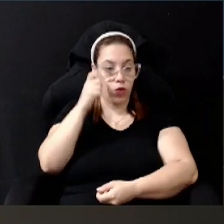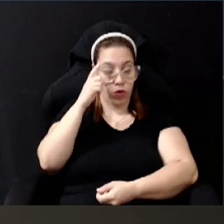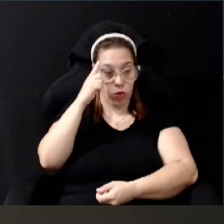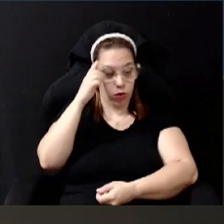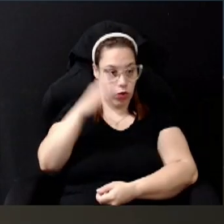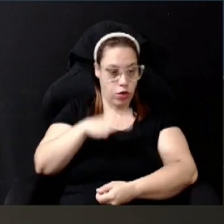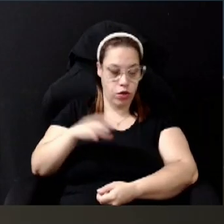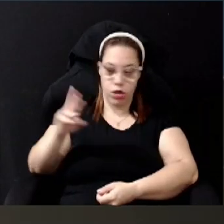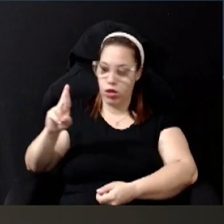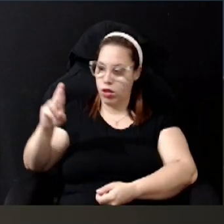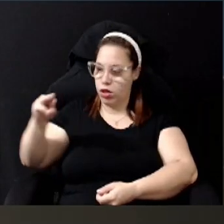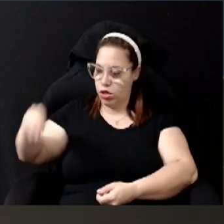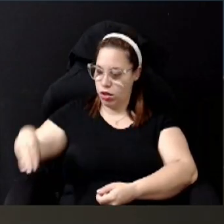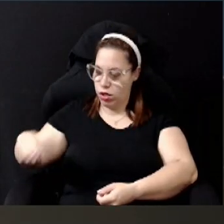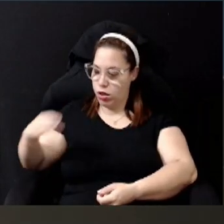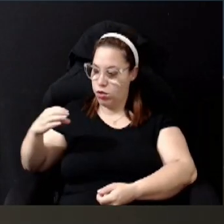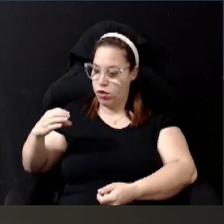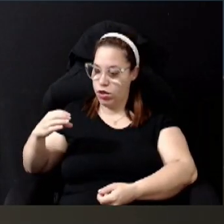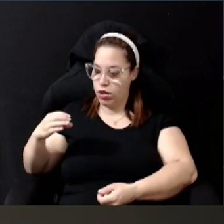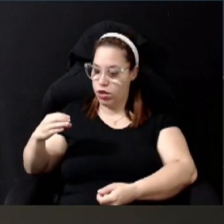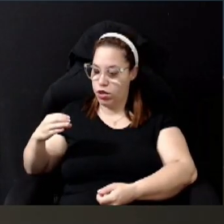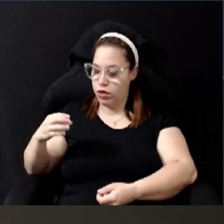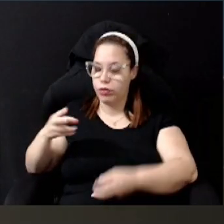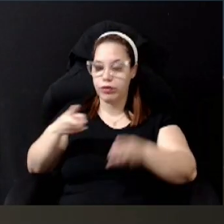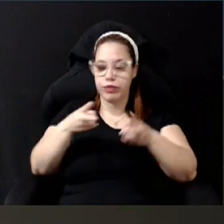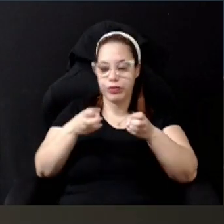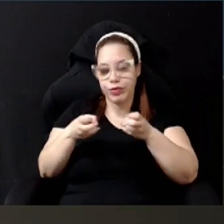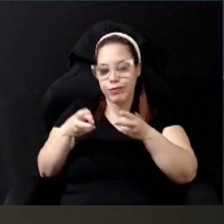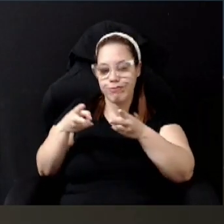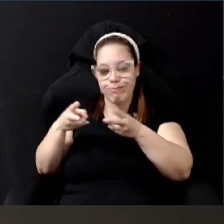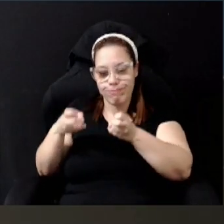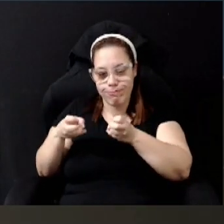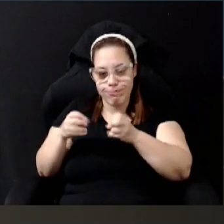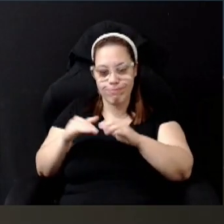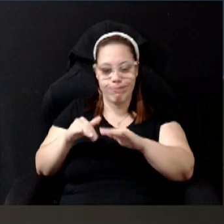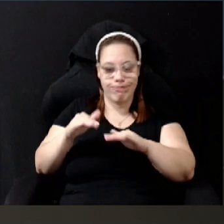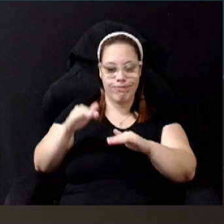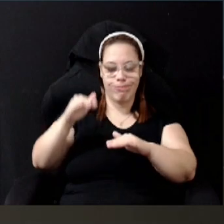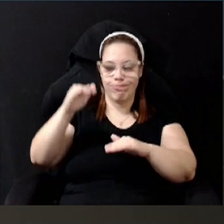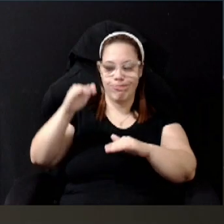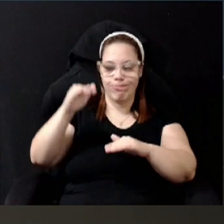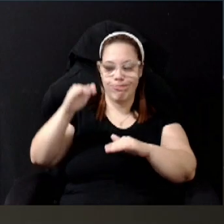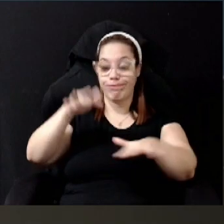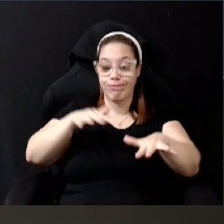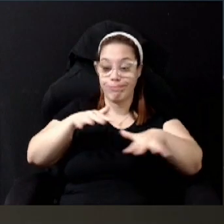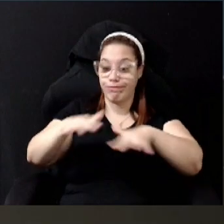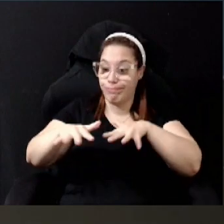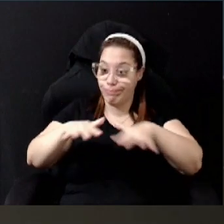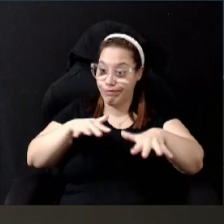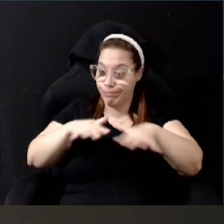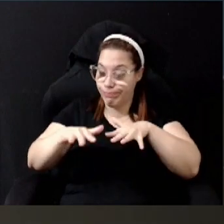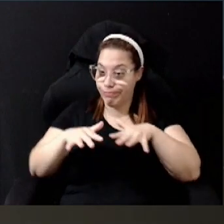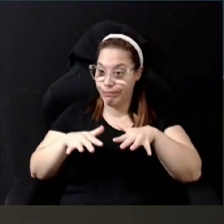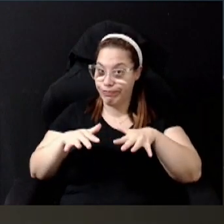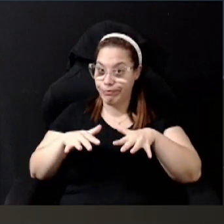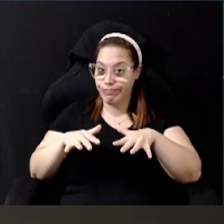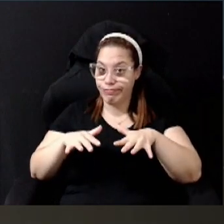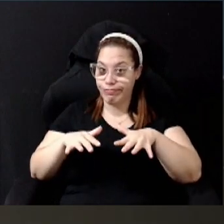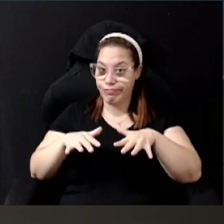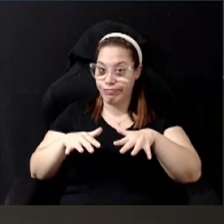metropolitana de Campinas e a gente percebe que cada vez mais há uma movimentação, cada cidade ou